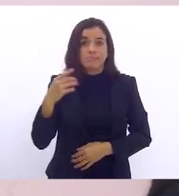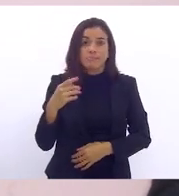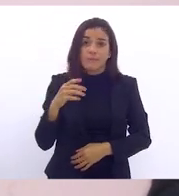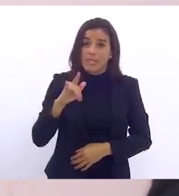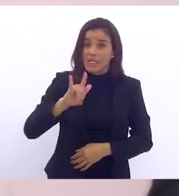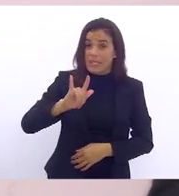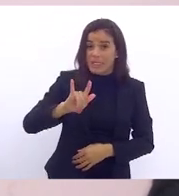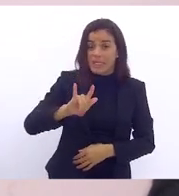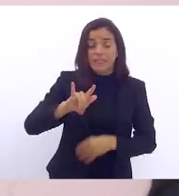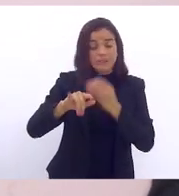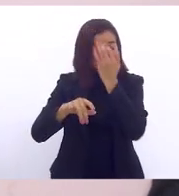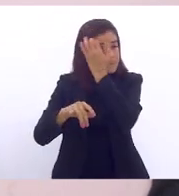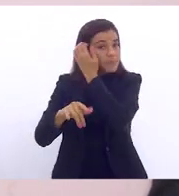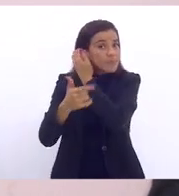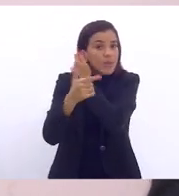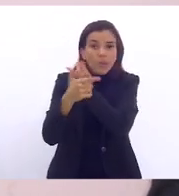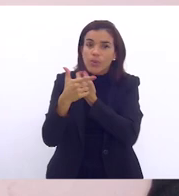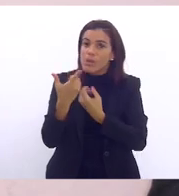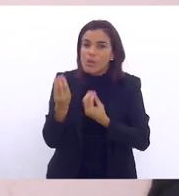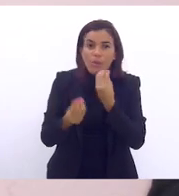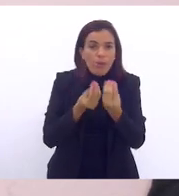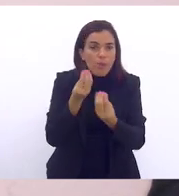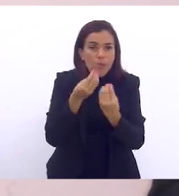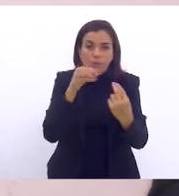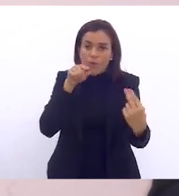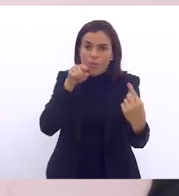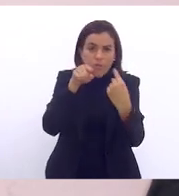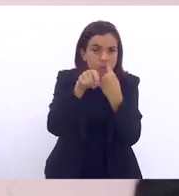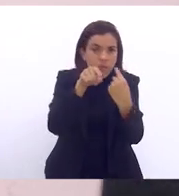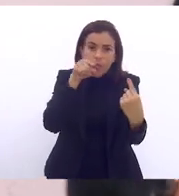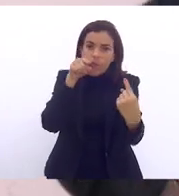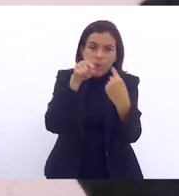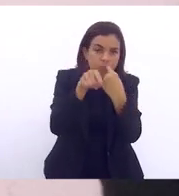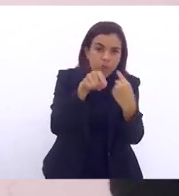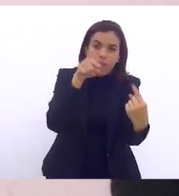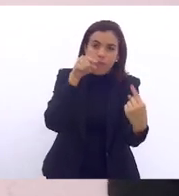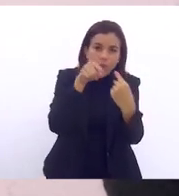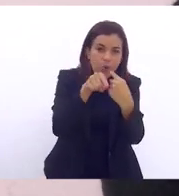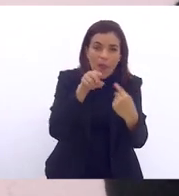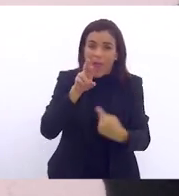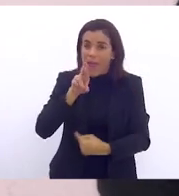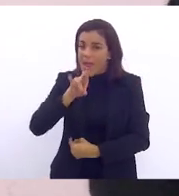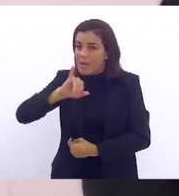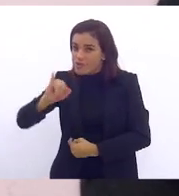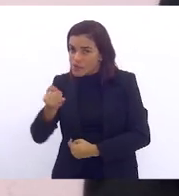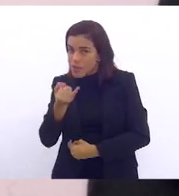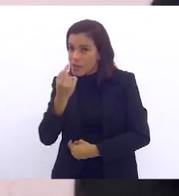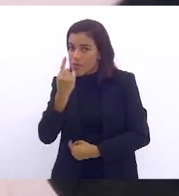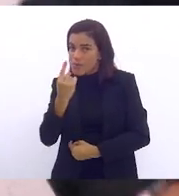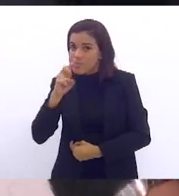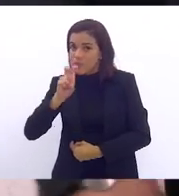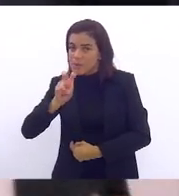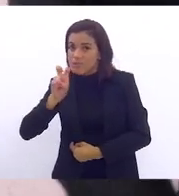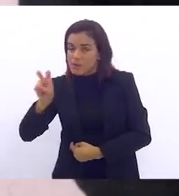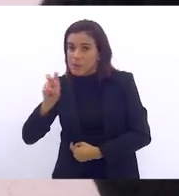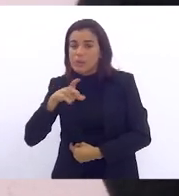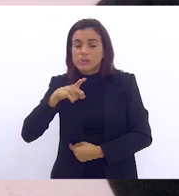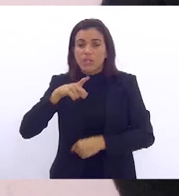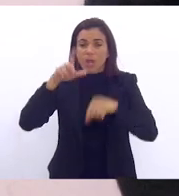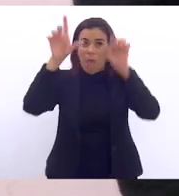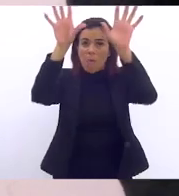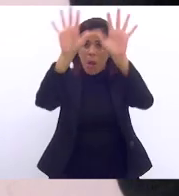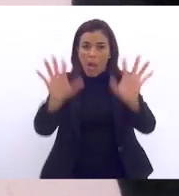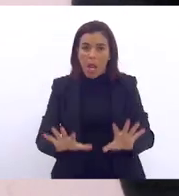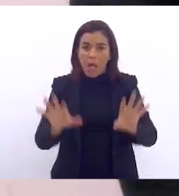efetivamente porque não se passava pela Rio Santos a rj15 também tinha queda de barreira